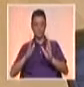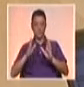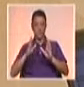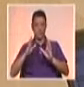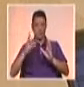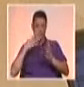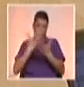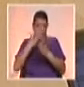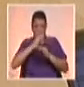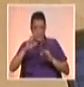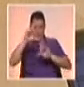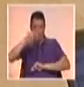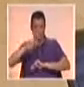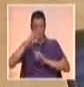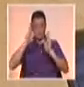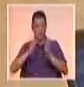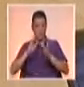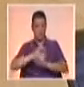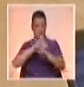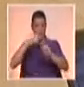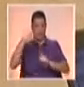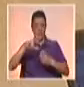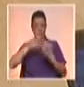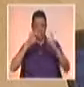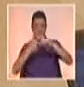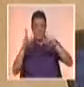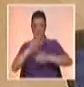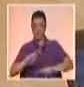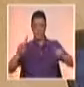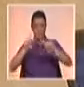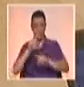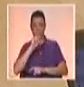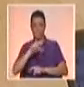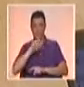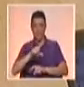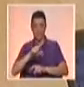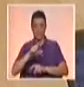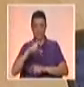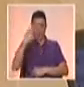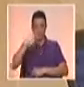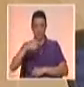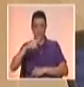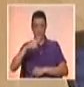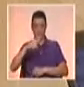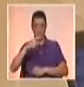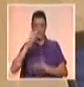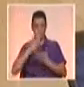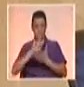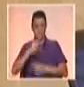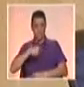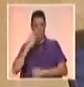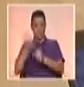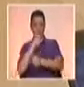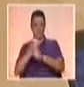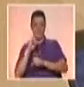assegurada e mesmo elas têm esse problema de não terem essa possibilidade de, por si só, irem a um